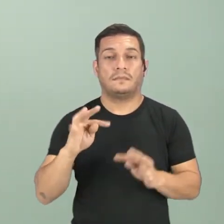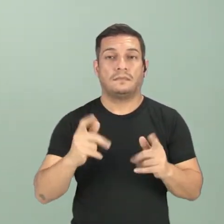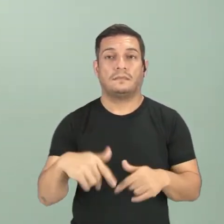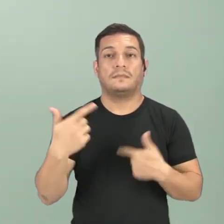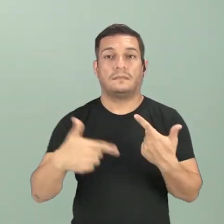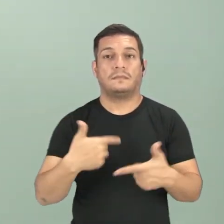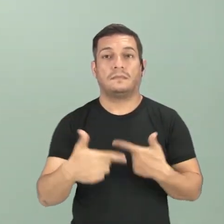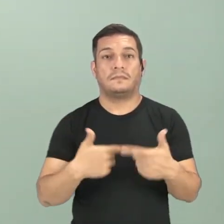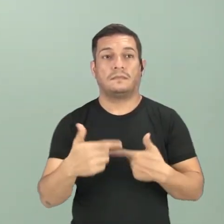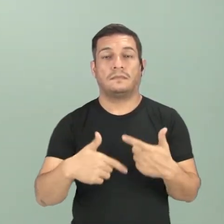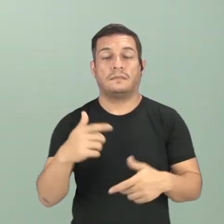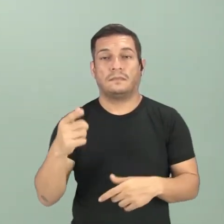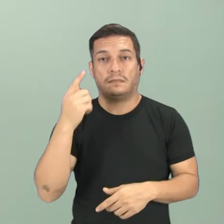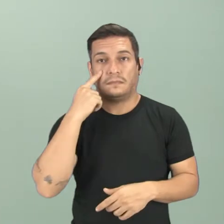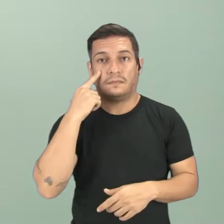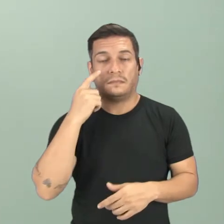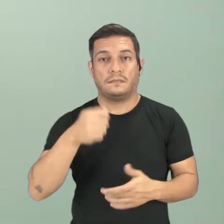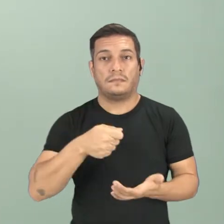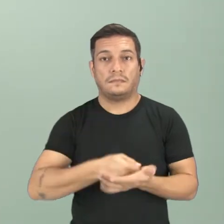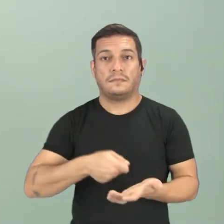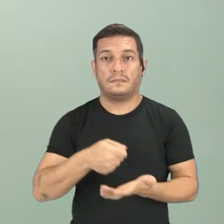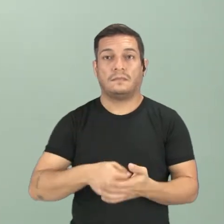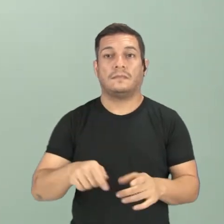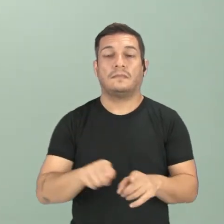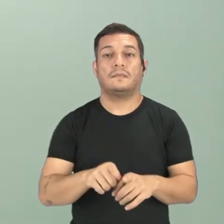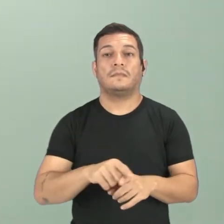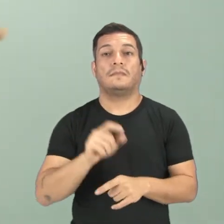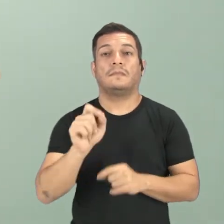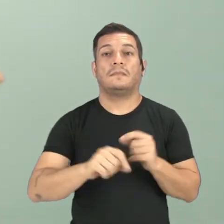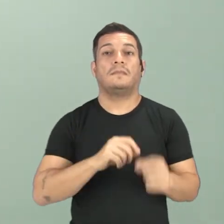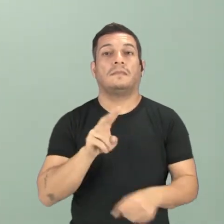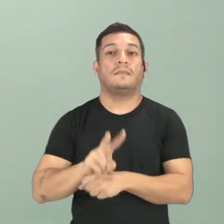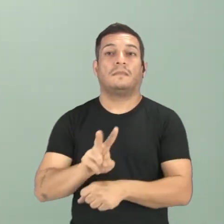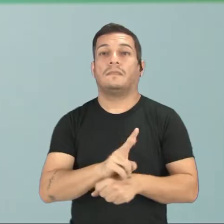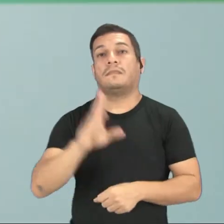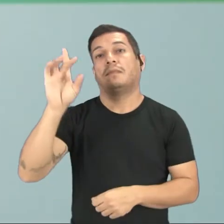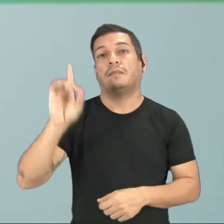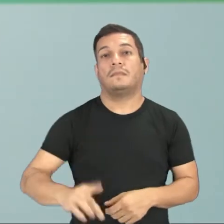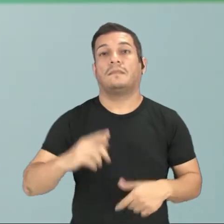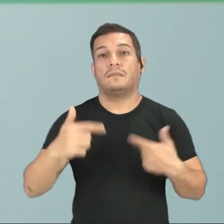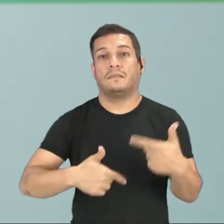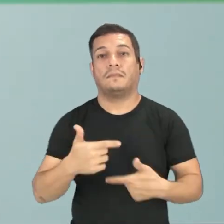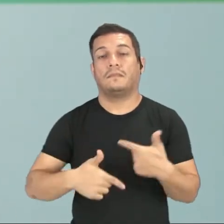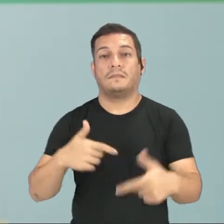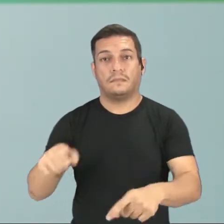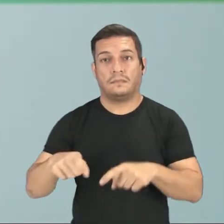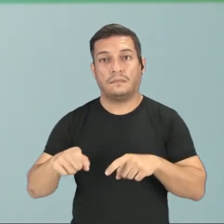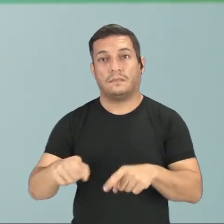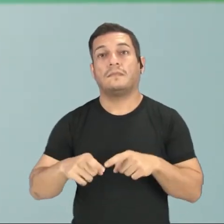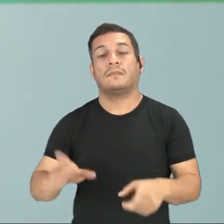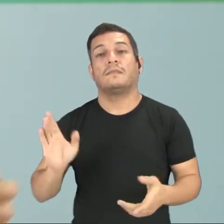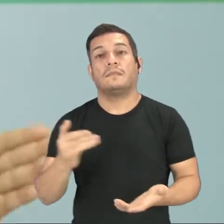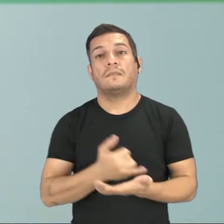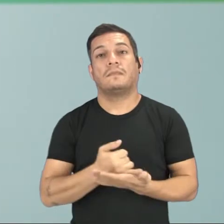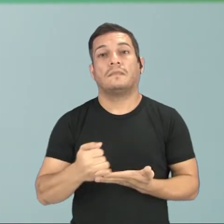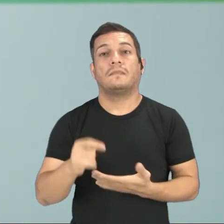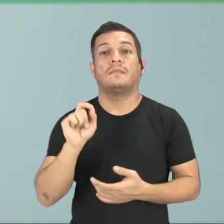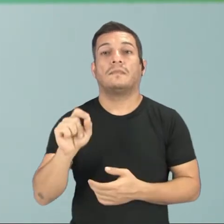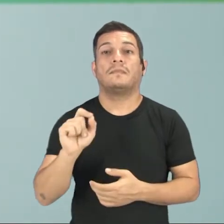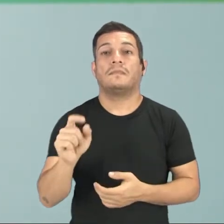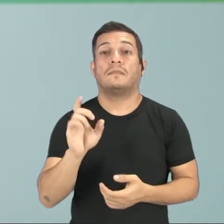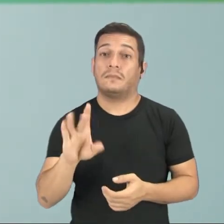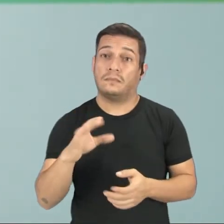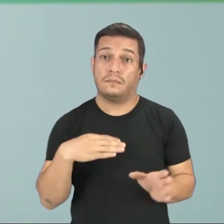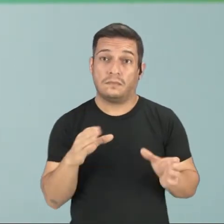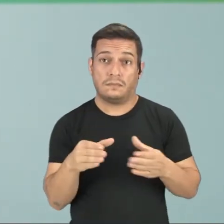um trabalho de reivindicação na defesa de direitos do trabalhador rural, já iniciado não só